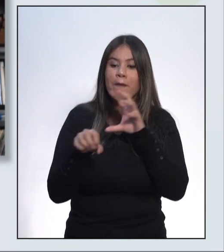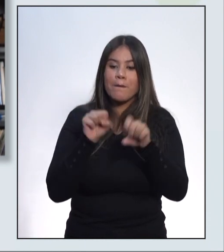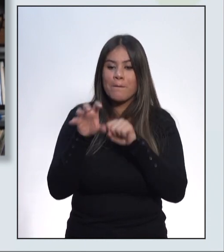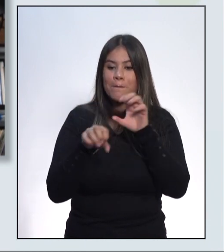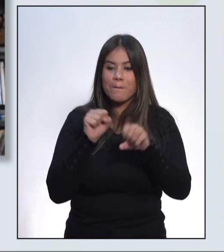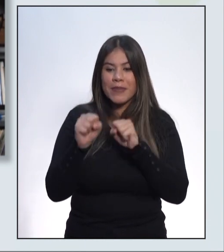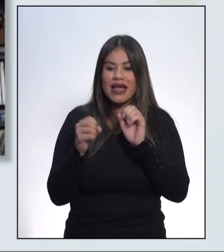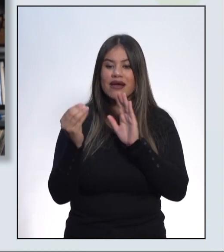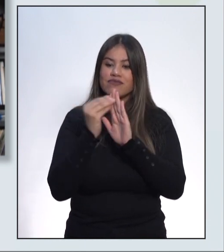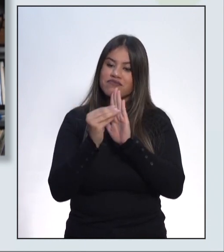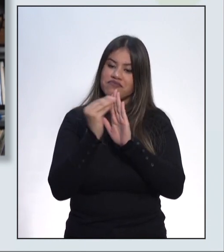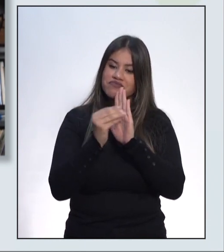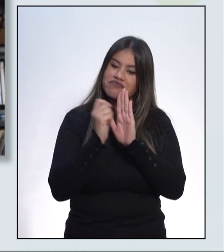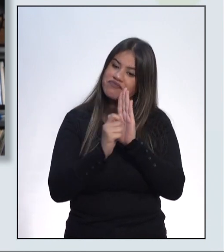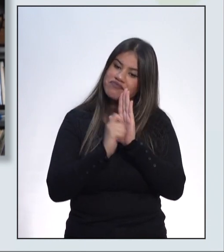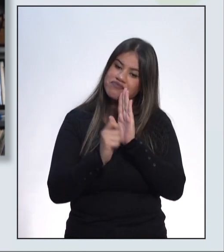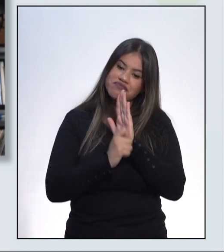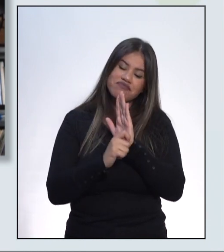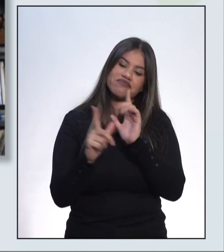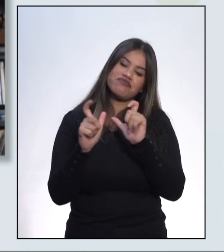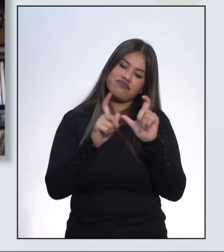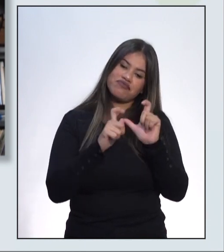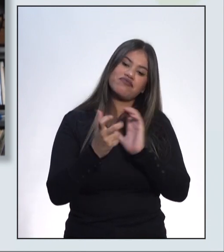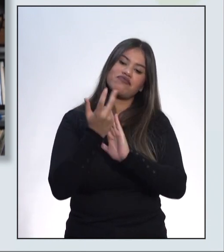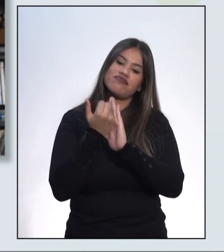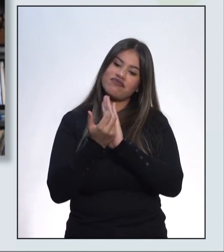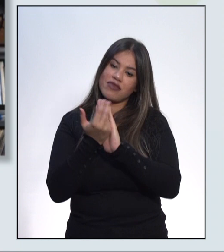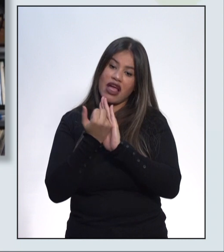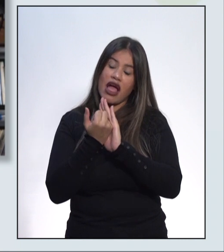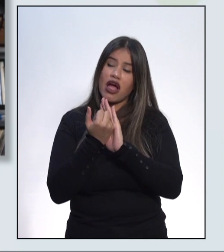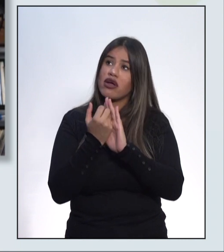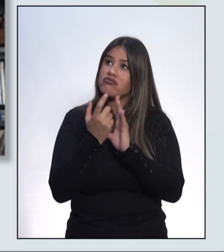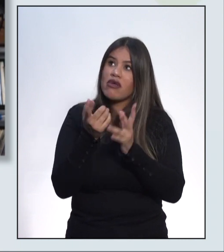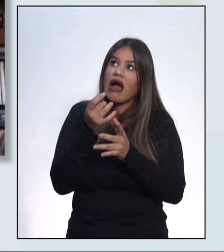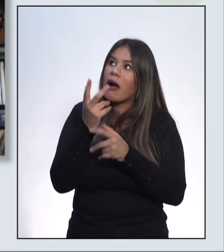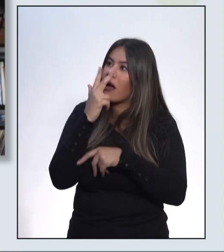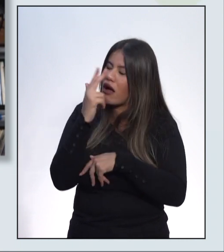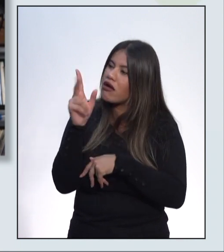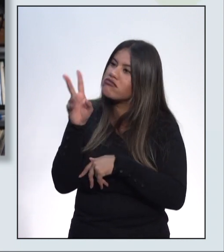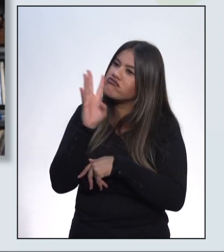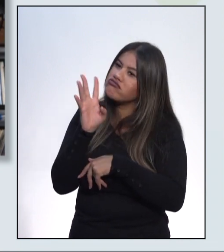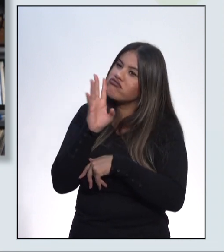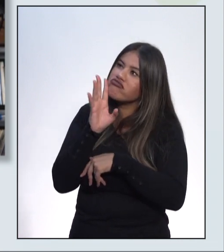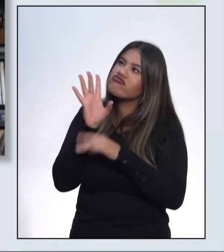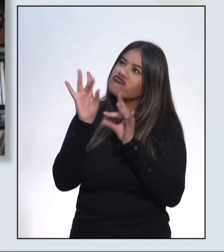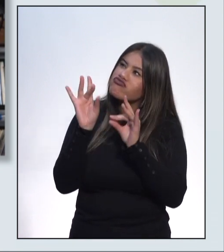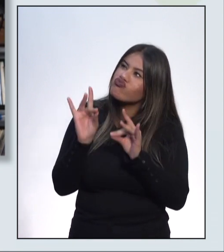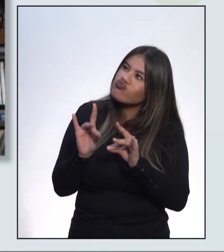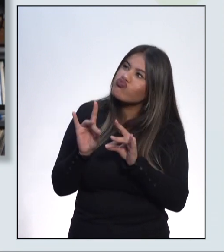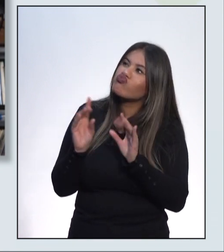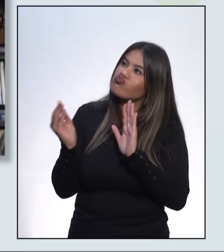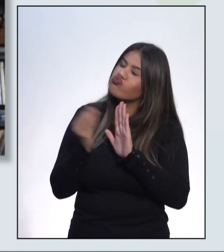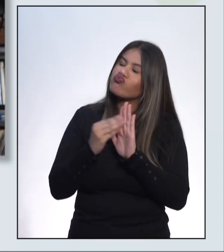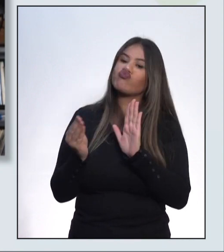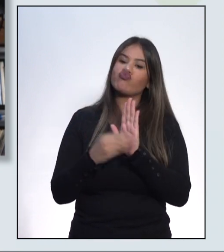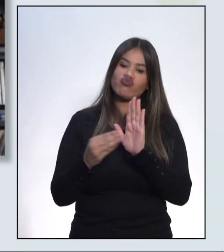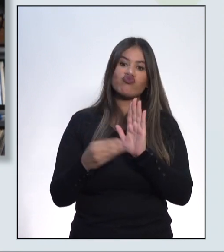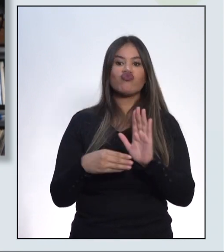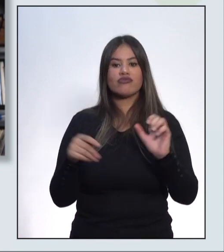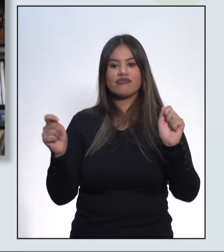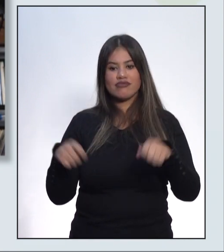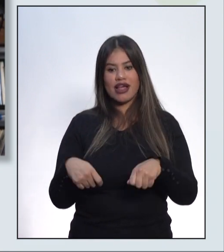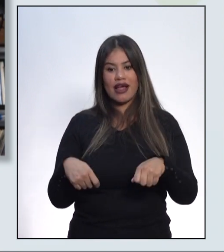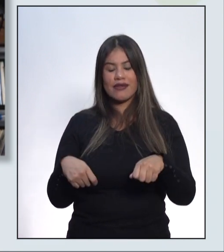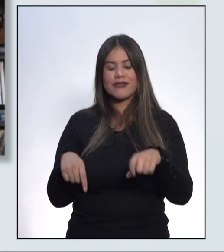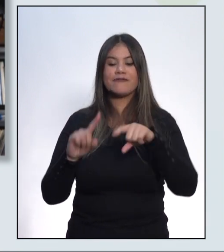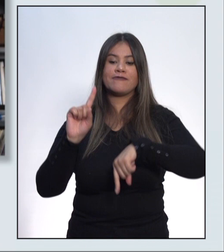ou fotografar, ou desenhar, tudo que parece relevante. Lembra dos detalhes. Depois, quando a gente for